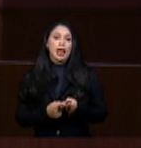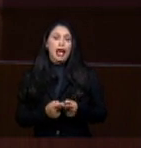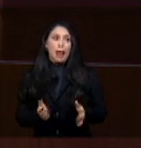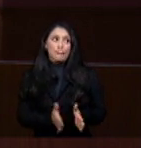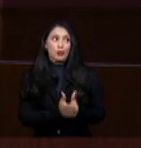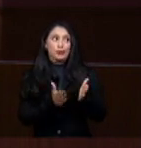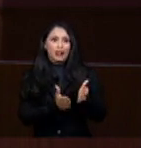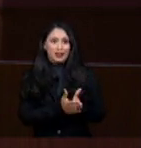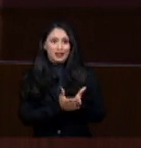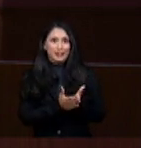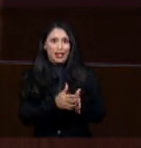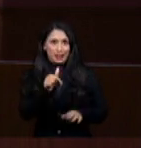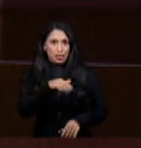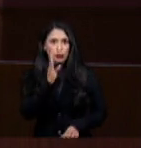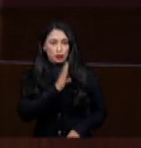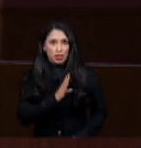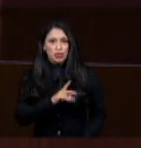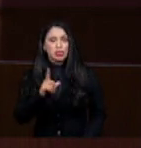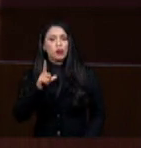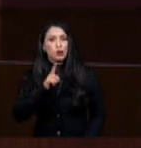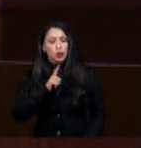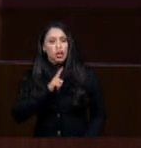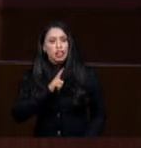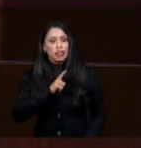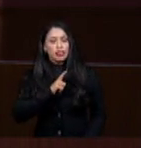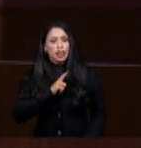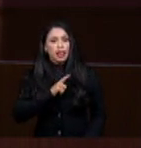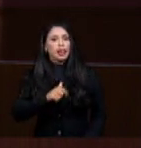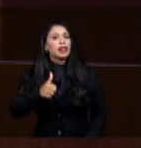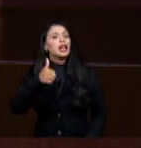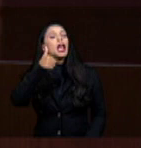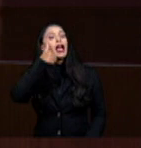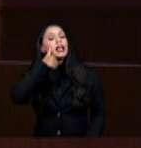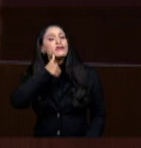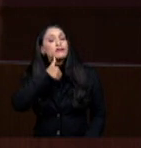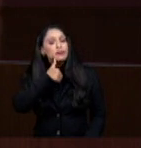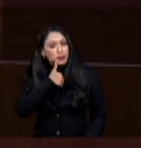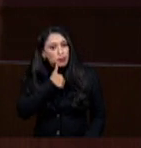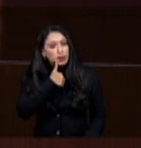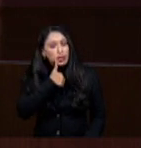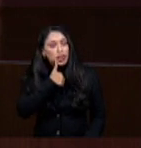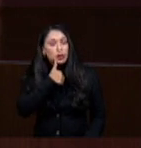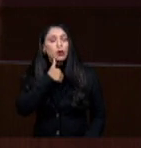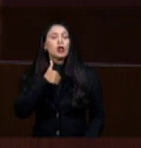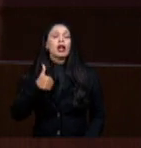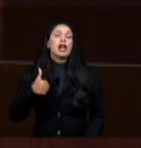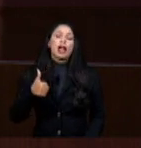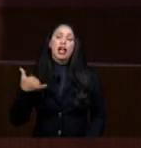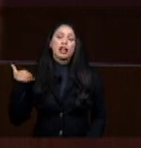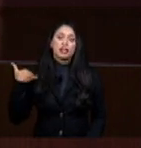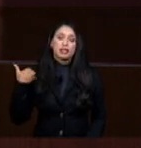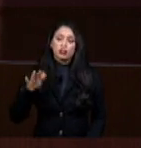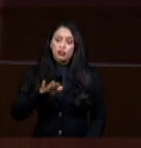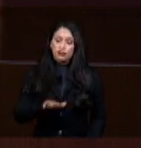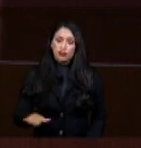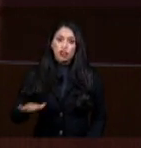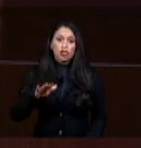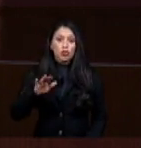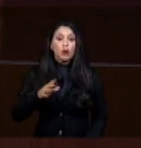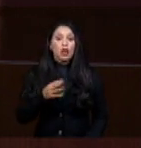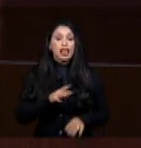ela tem faixa etária e ela tem cor o gênero feminino na faixa etária infantil EA cor é